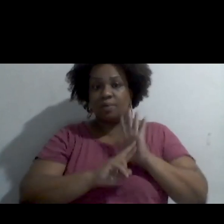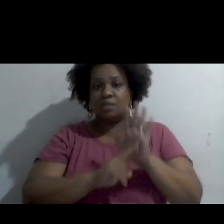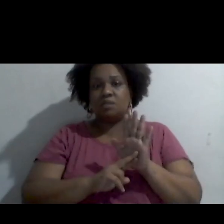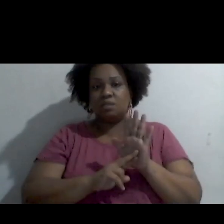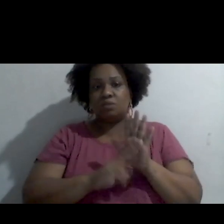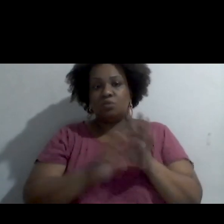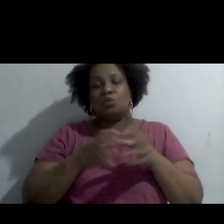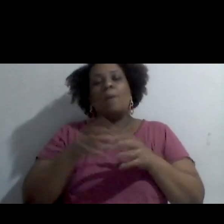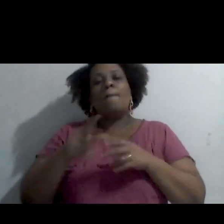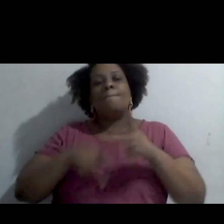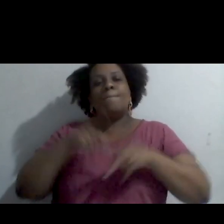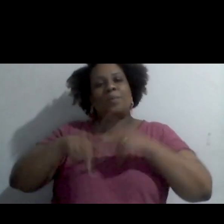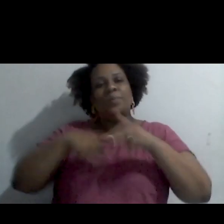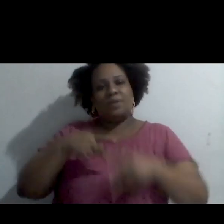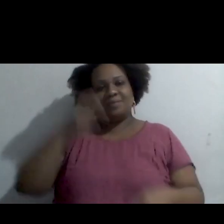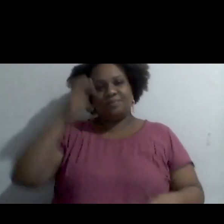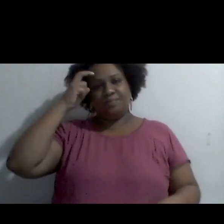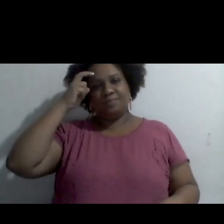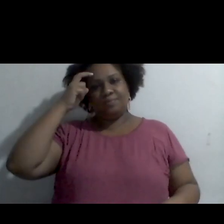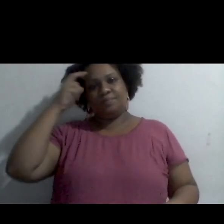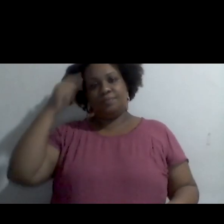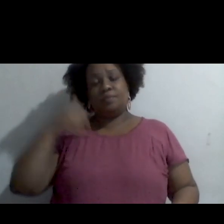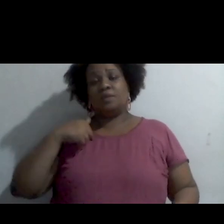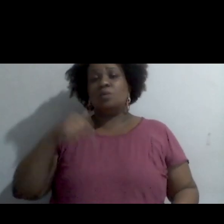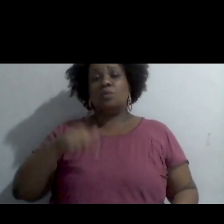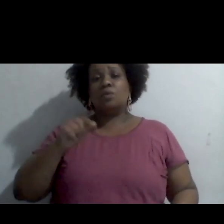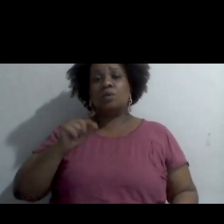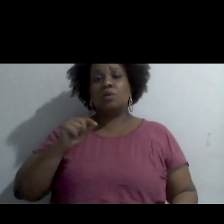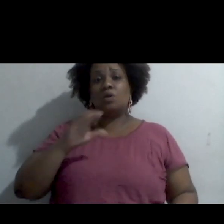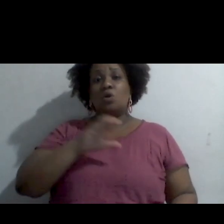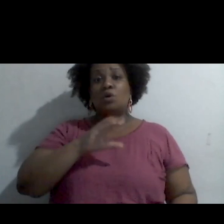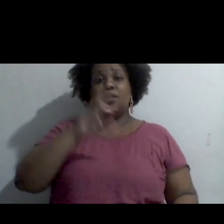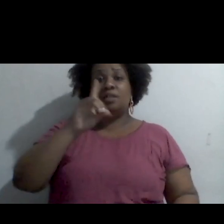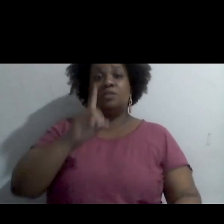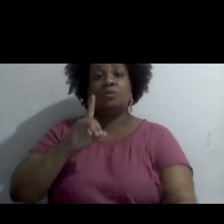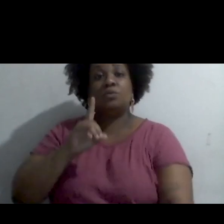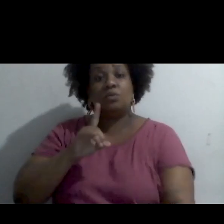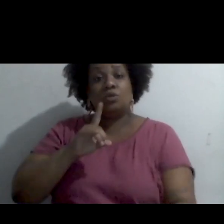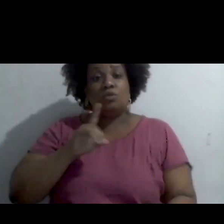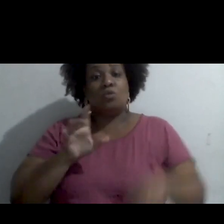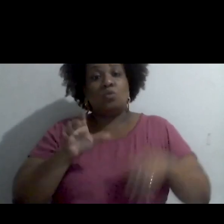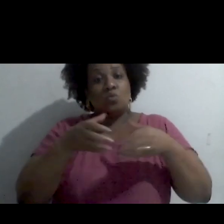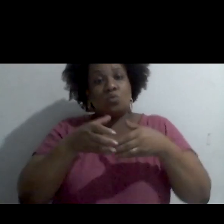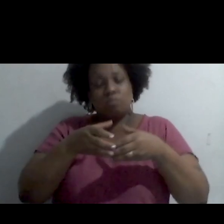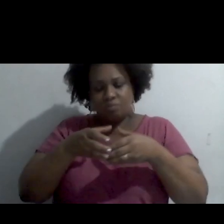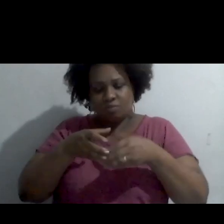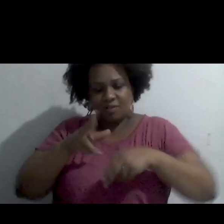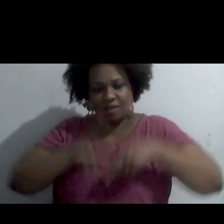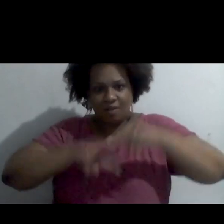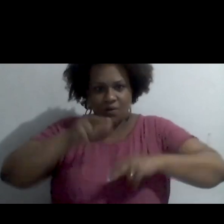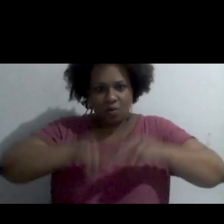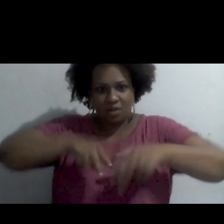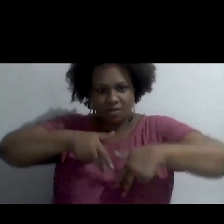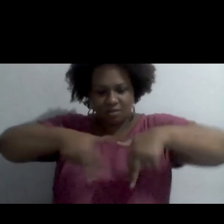cultura popular. Eu estou aqui como coordenadora do Fórum Permanente de Quadrilhas Juninas. Nós já temos